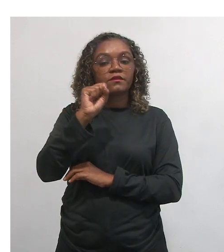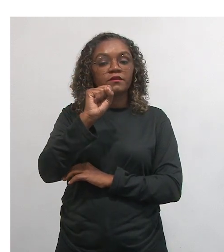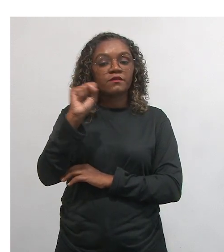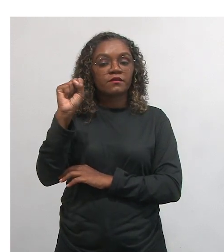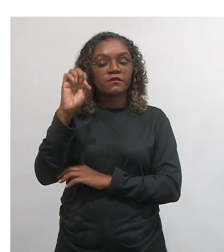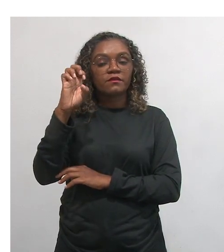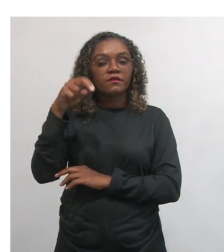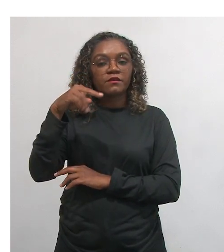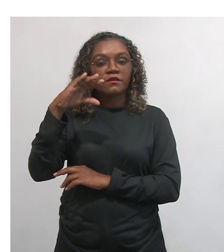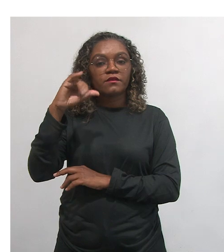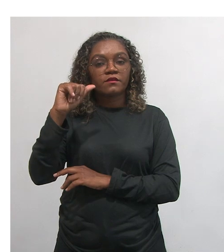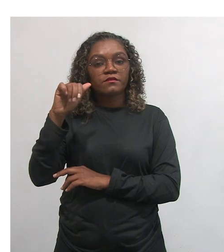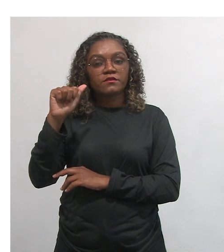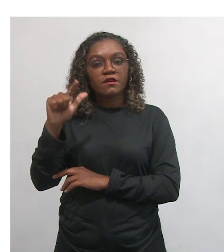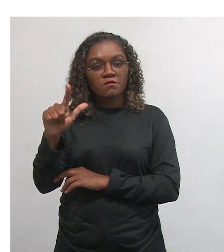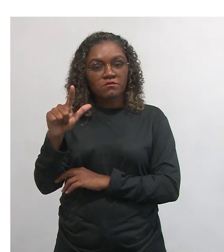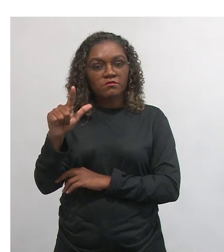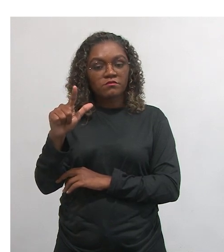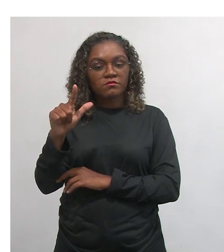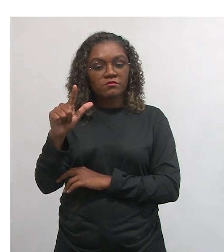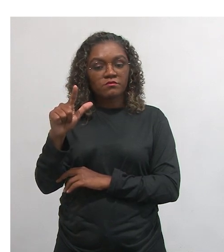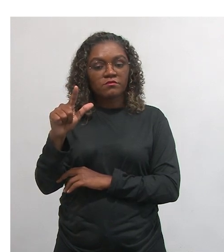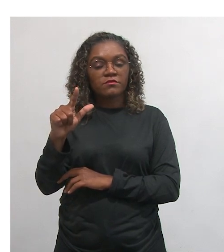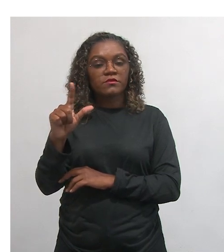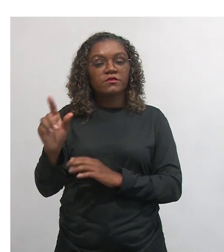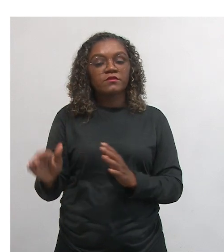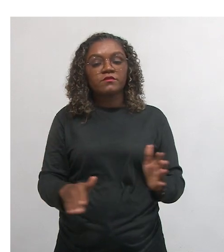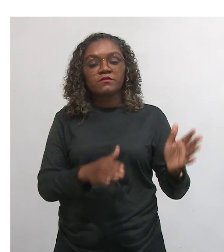que a chama de essência, né?